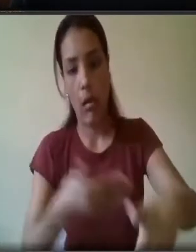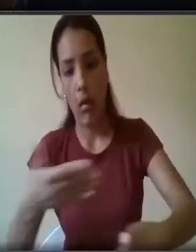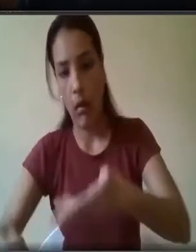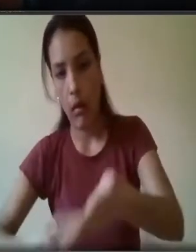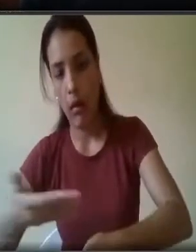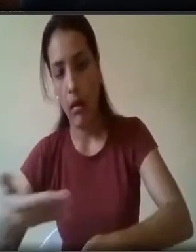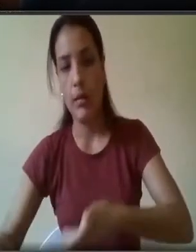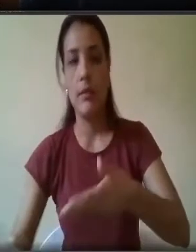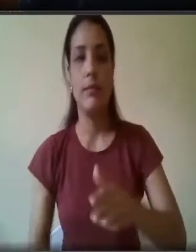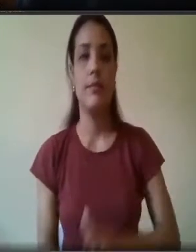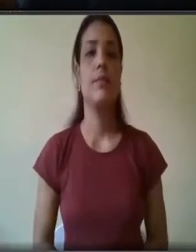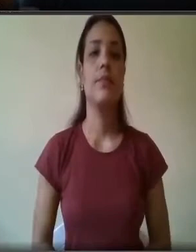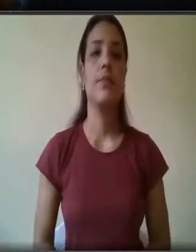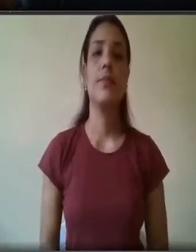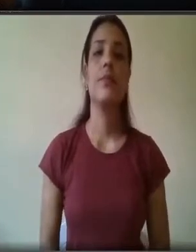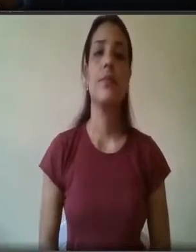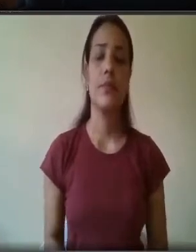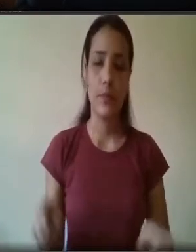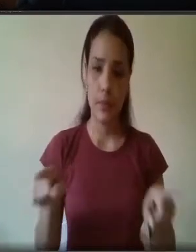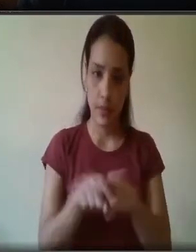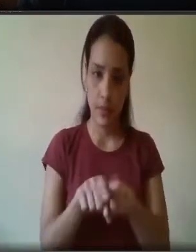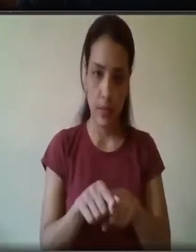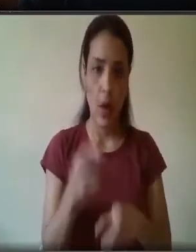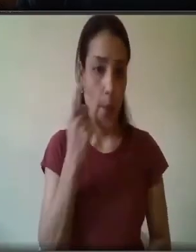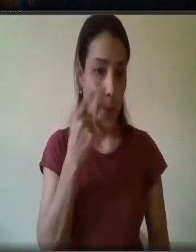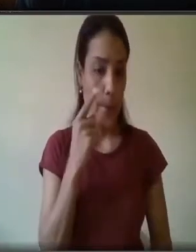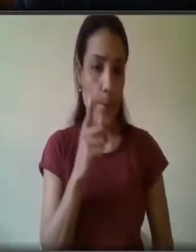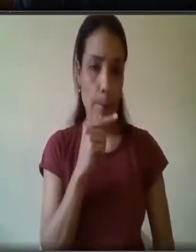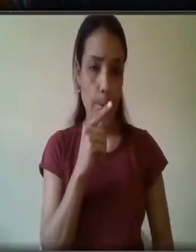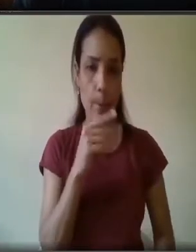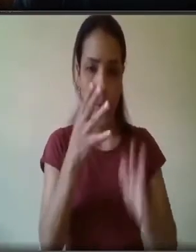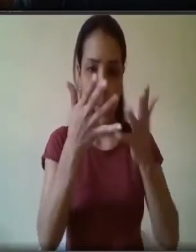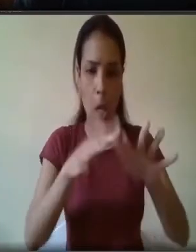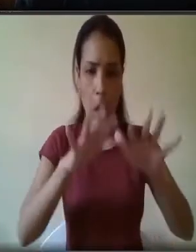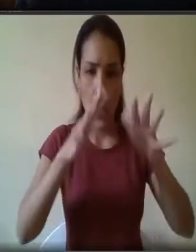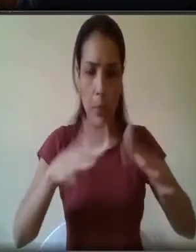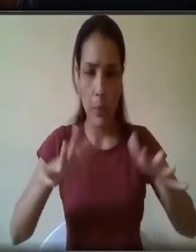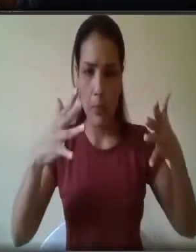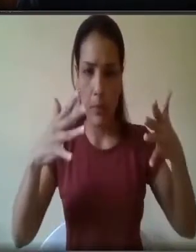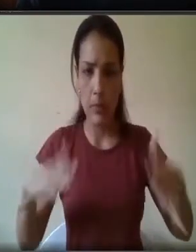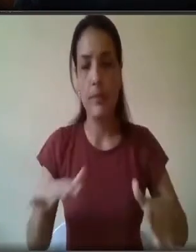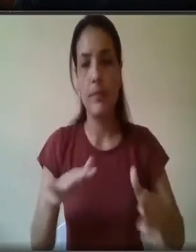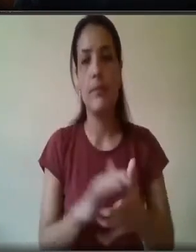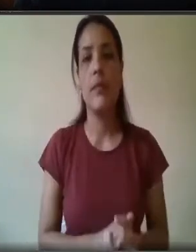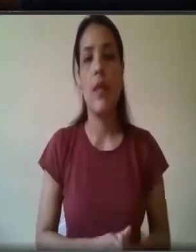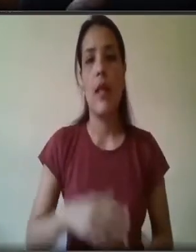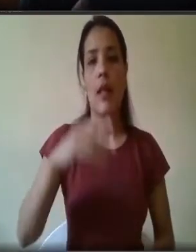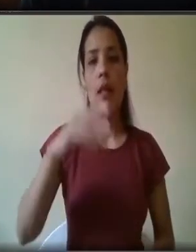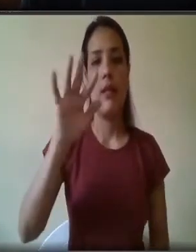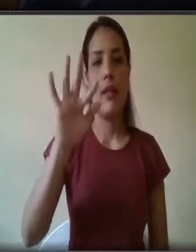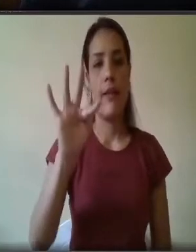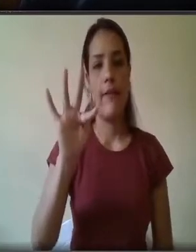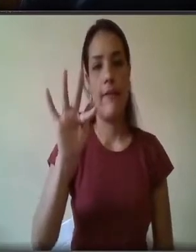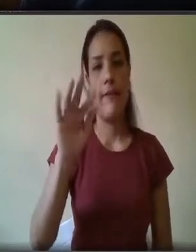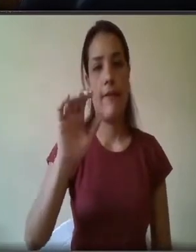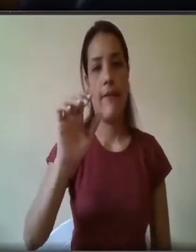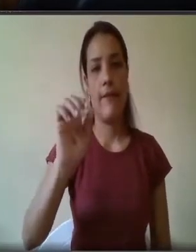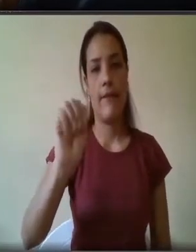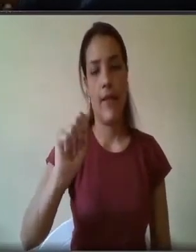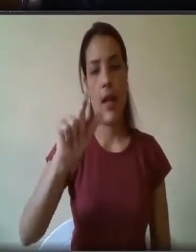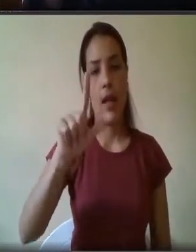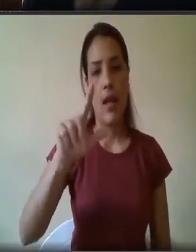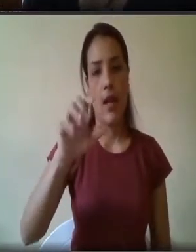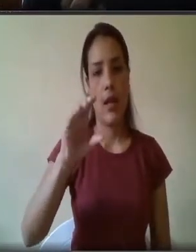No mar, só para a gente ter uma ideia, né? É uma forma de relevo aqui, as falésias. Então, imagina você,